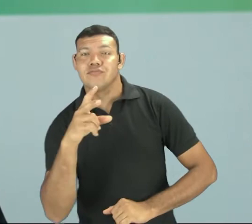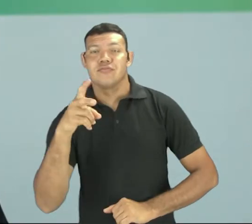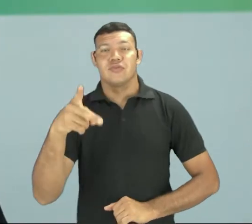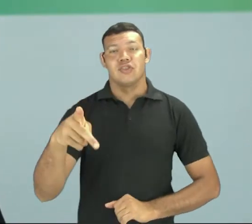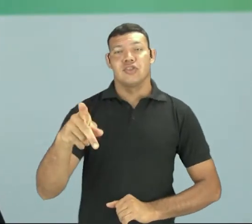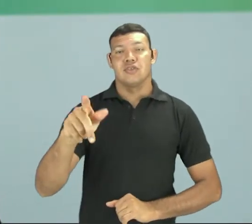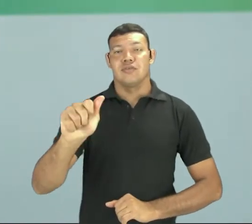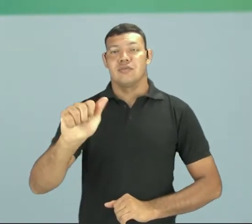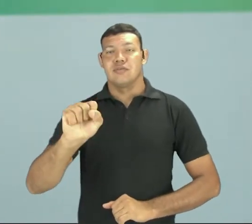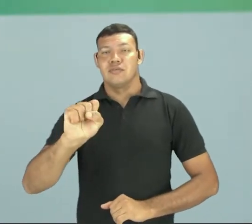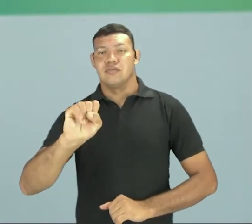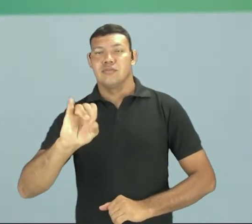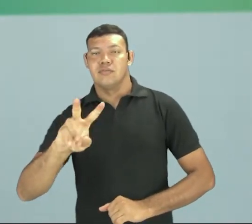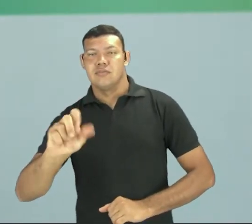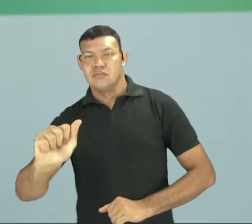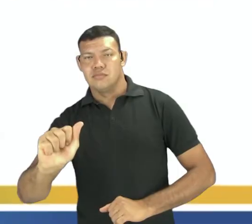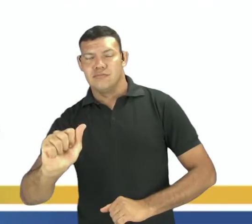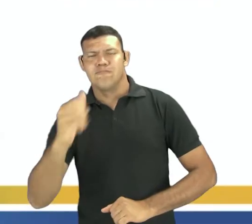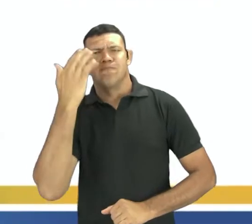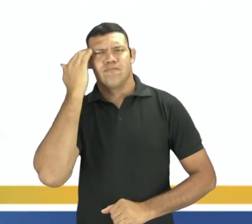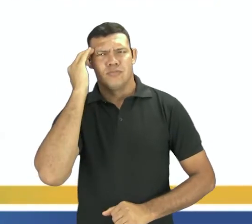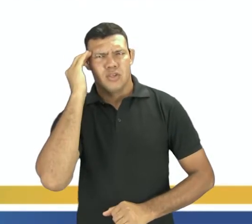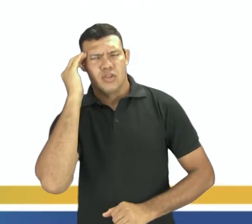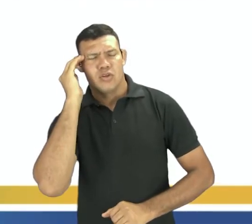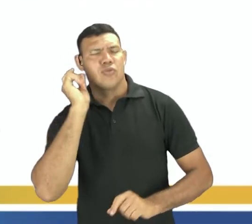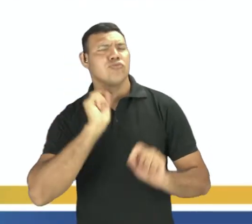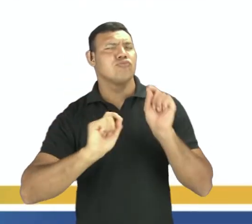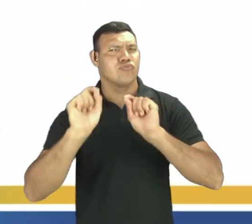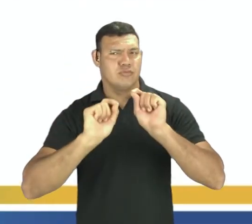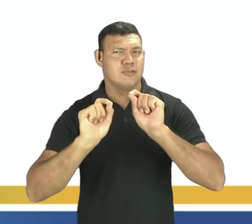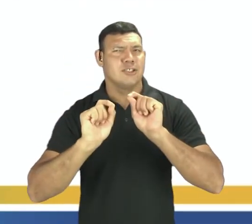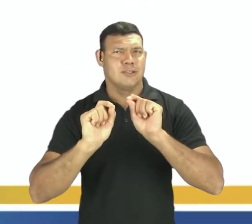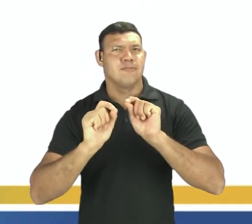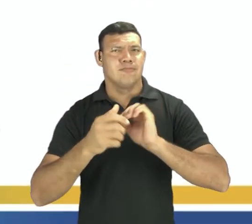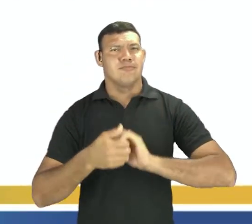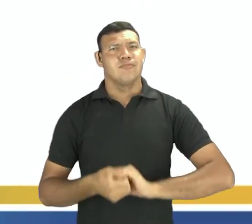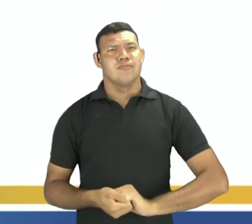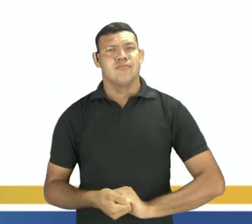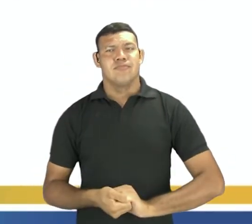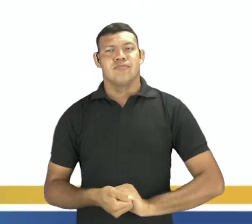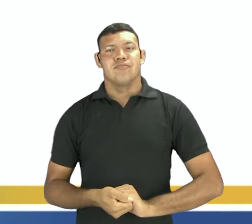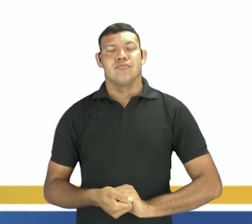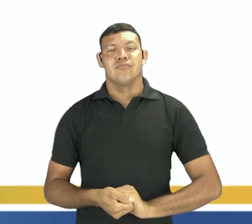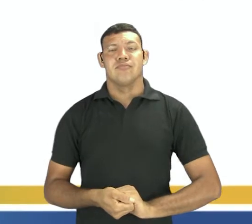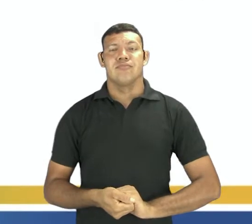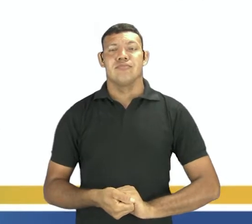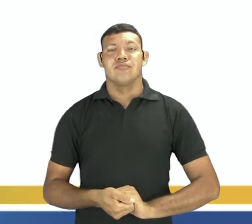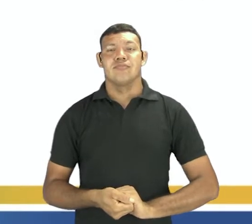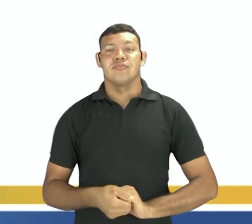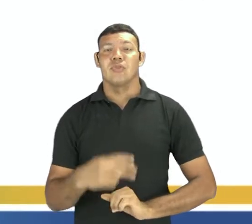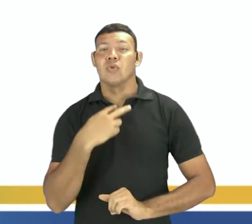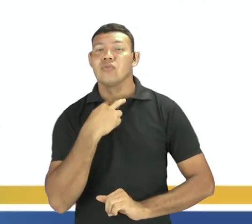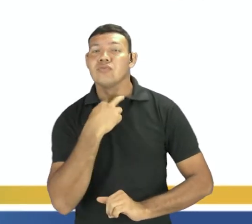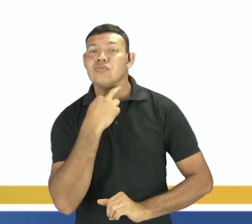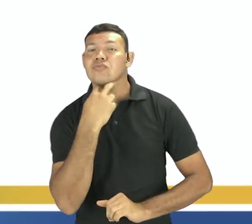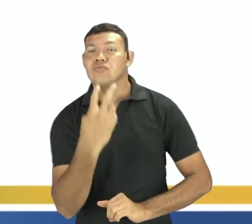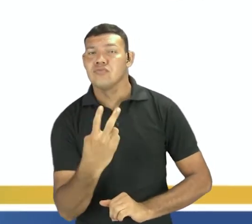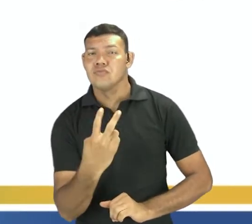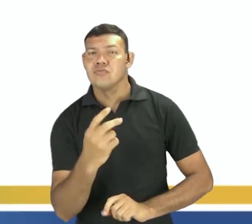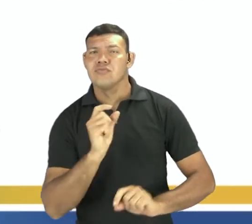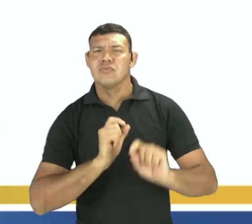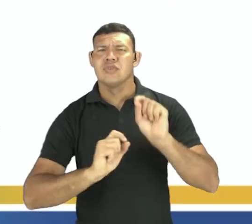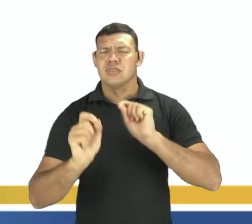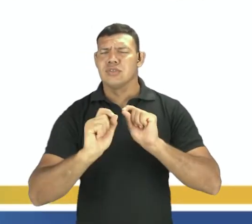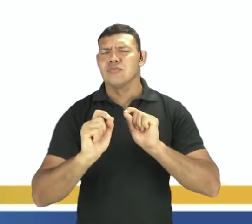entender um pouquinho o que significa. To begin with, we have verbs and voice. Voice é